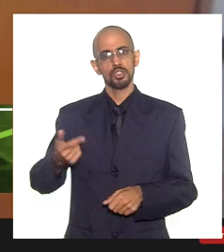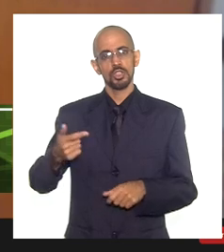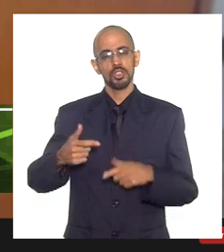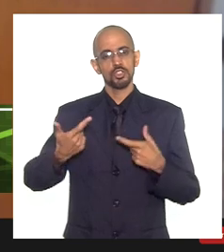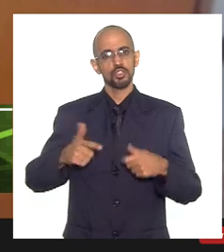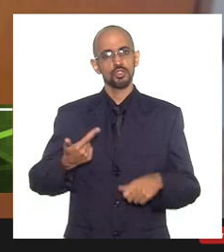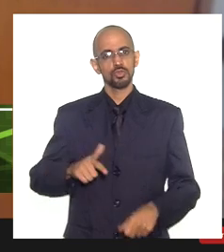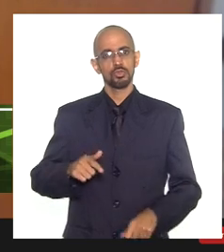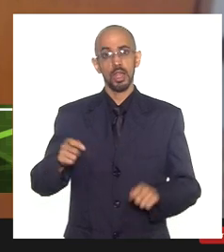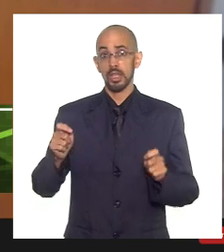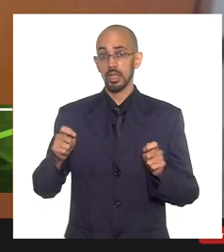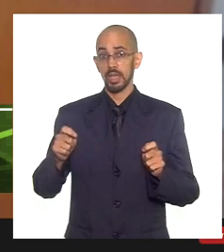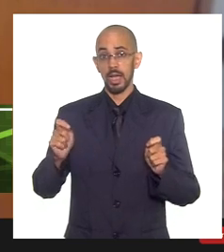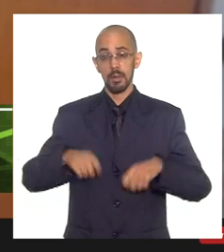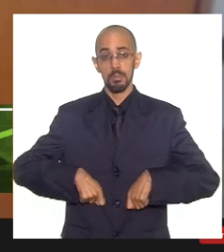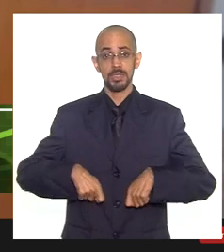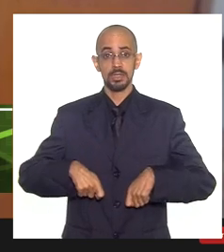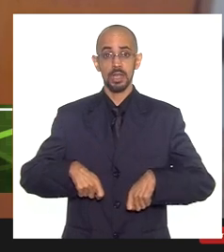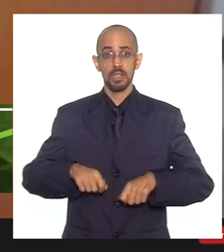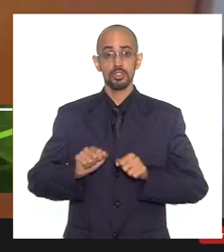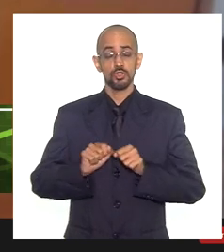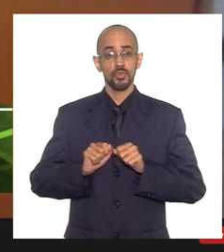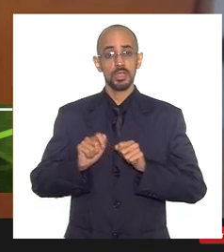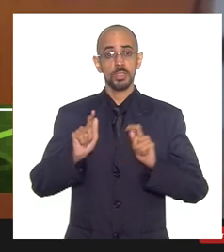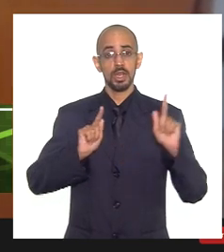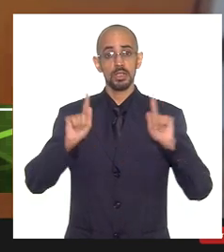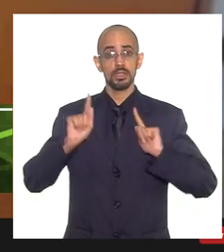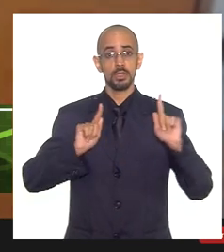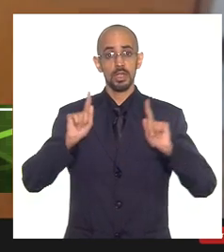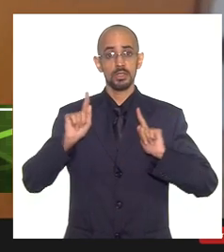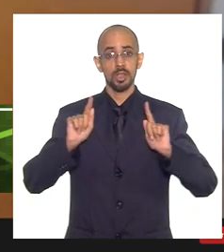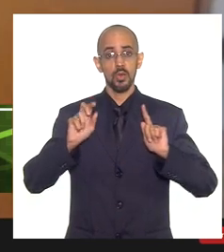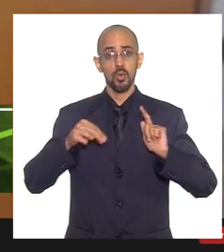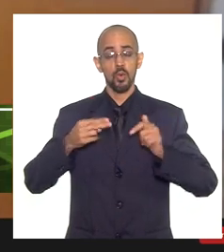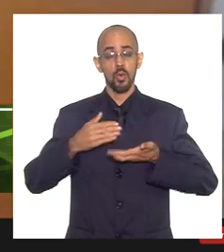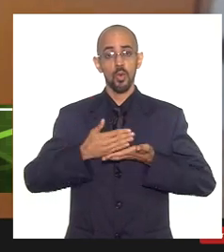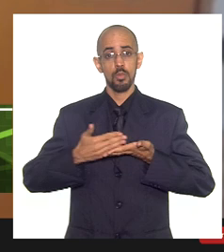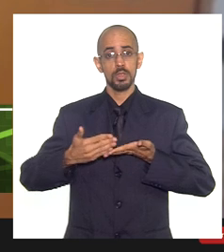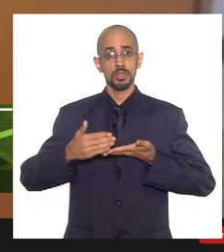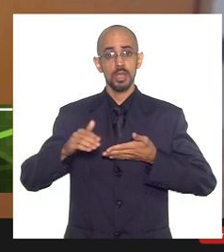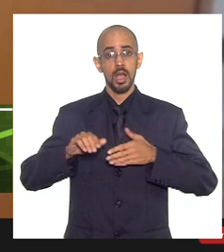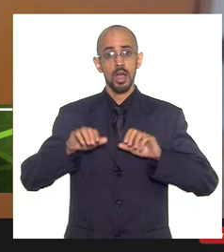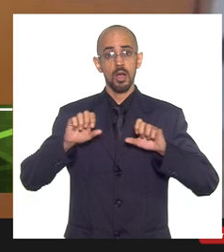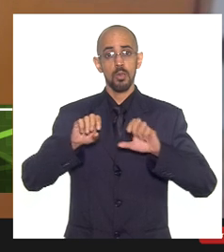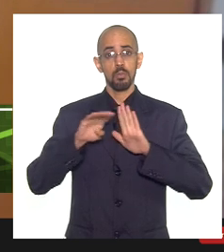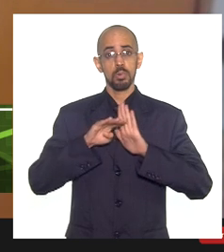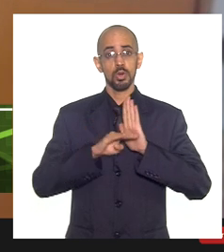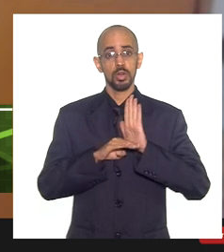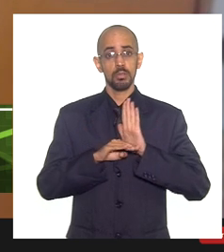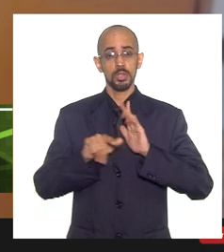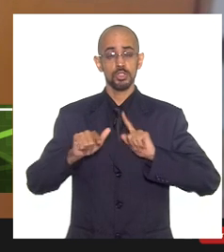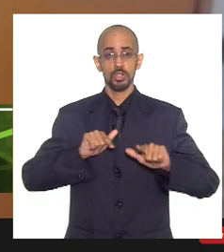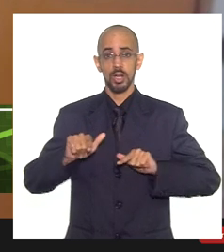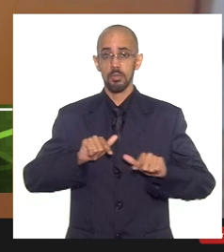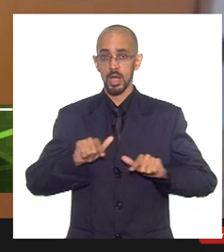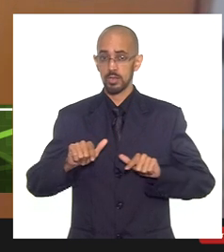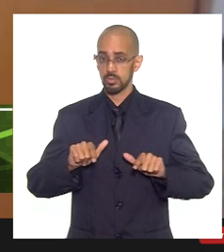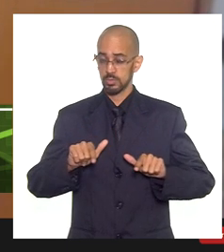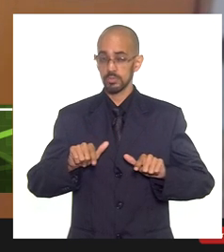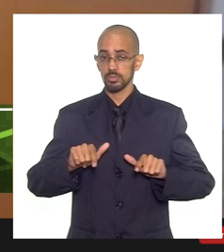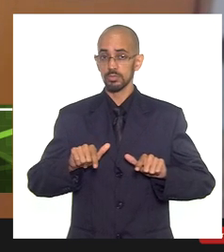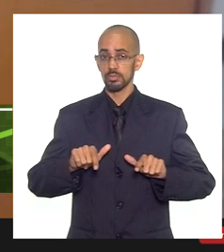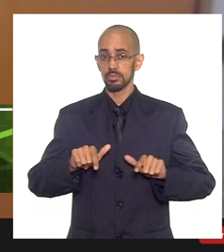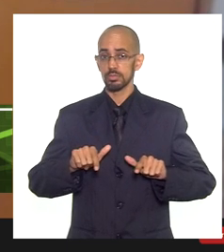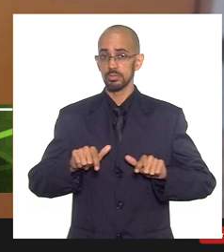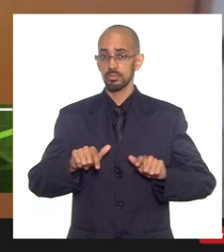licitação ou sequer de começar um programa de trabalho e por outro lado também não